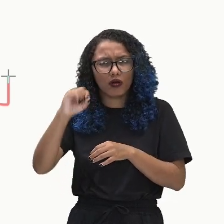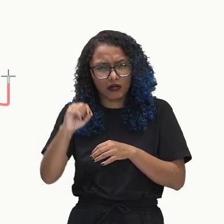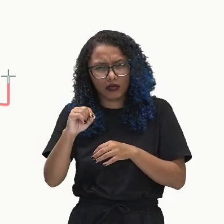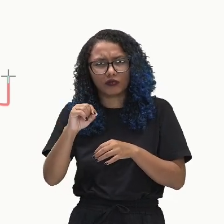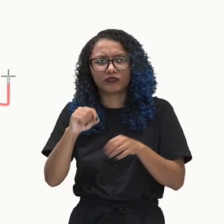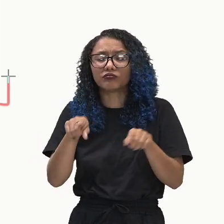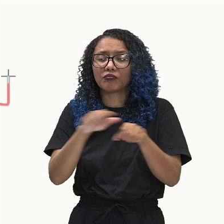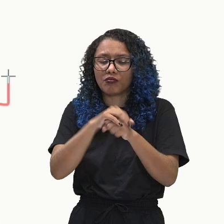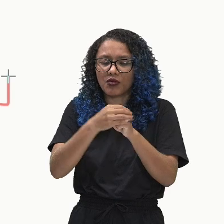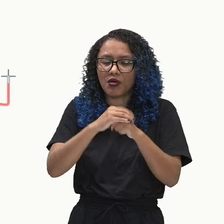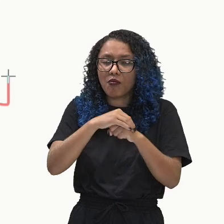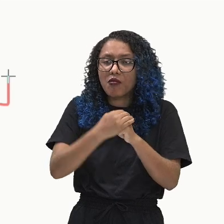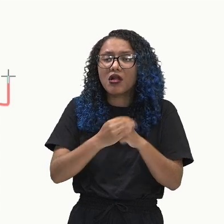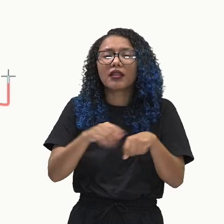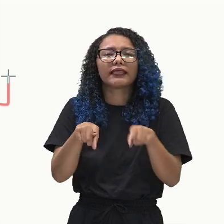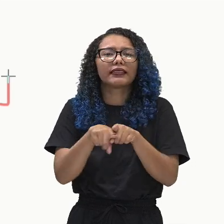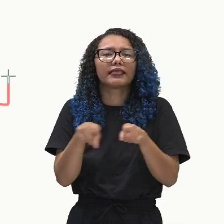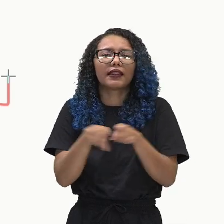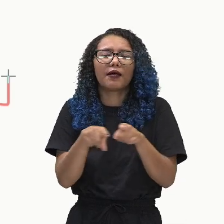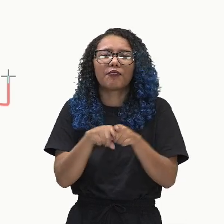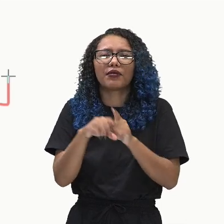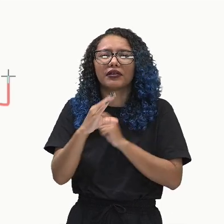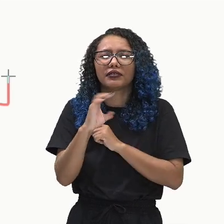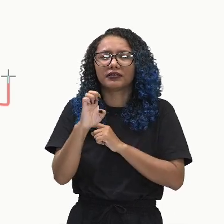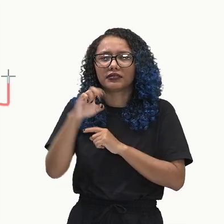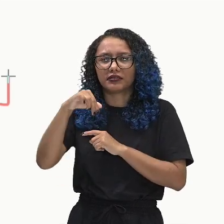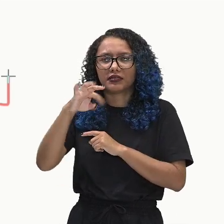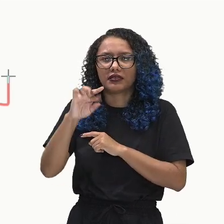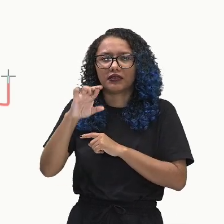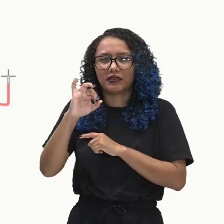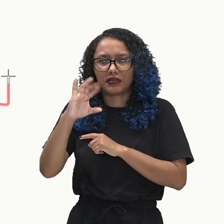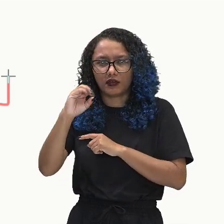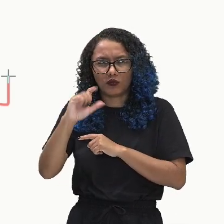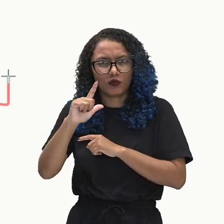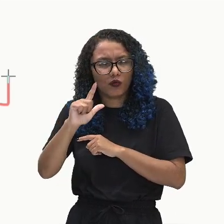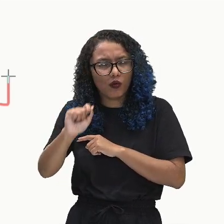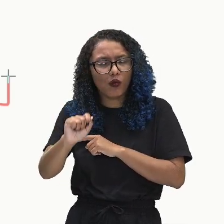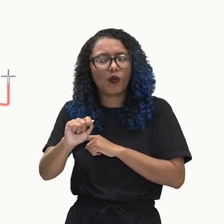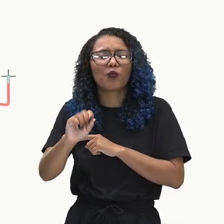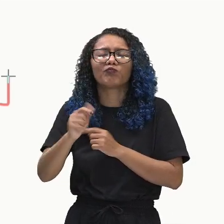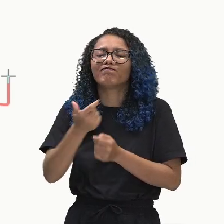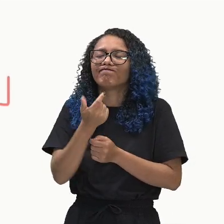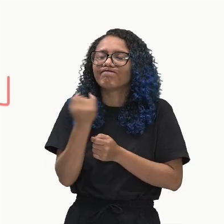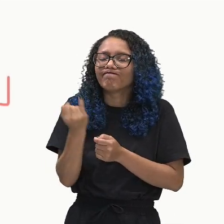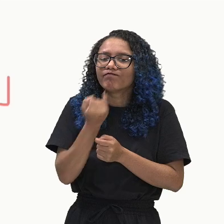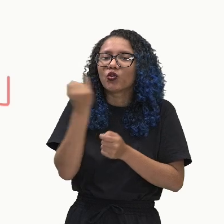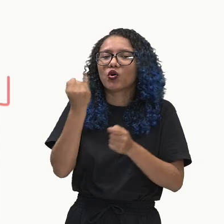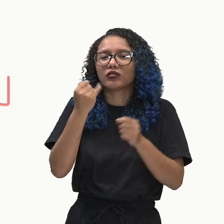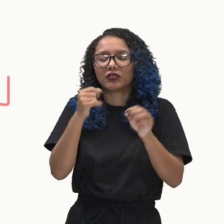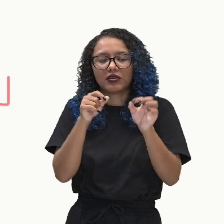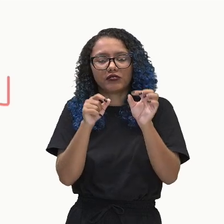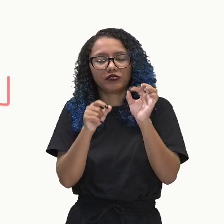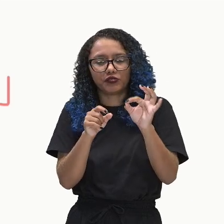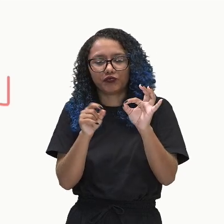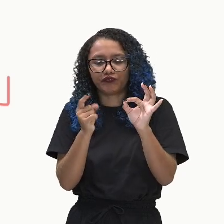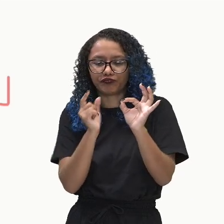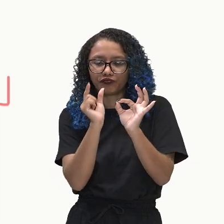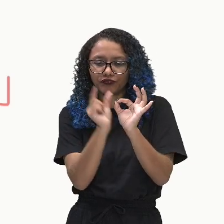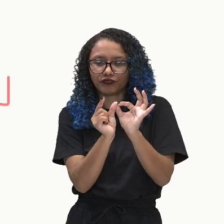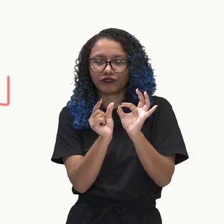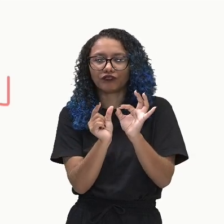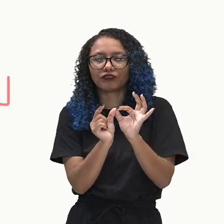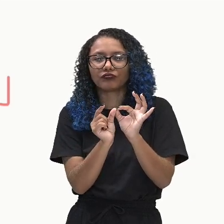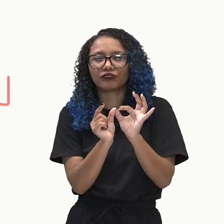que é importante para a formação da cauda do espermatozoide, e aí nós temos toda essa região aqui, ó,